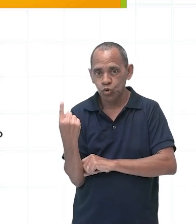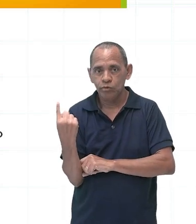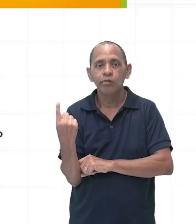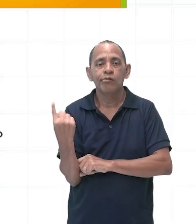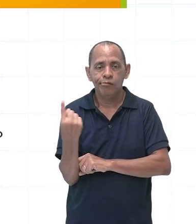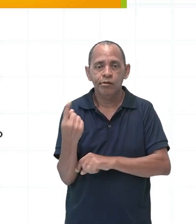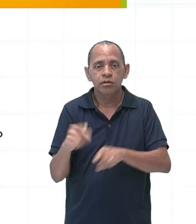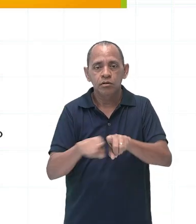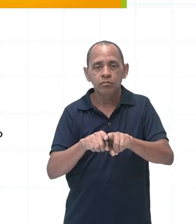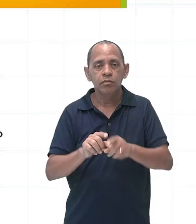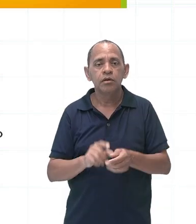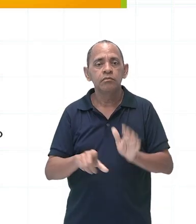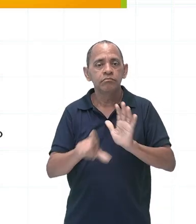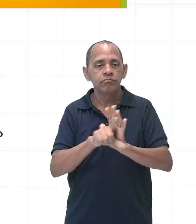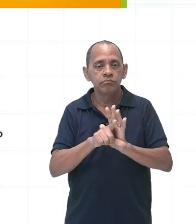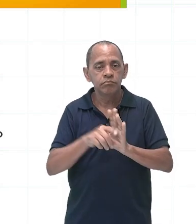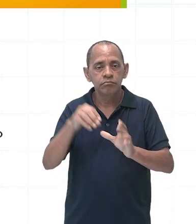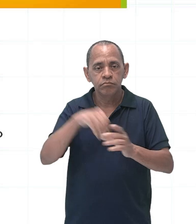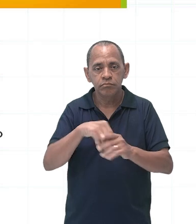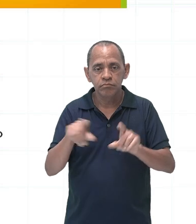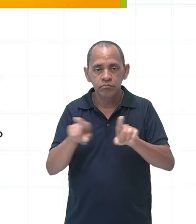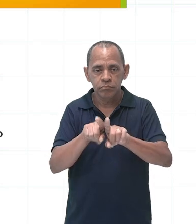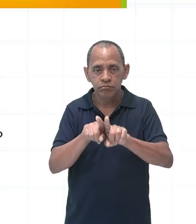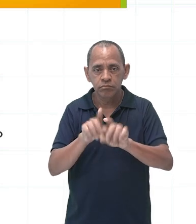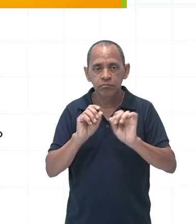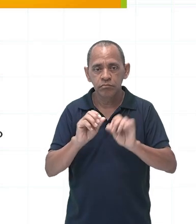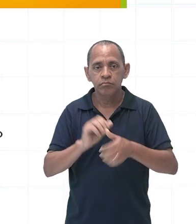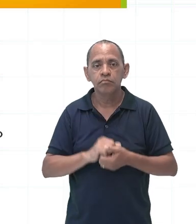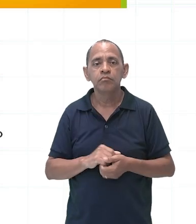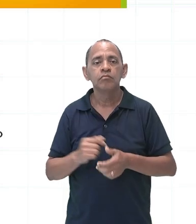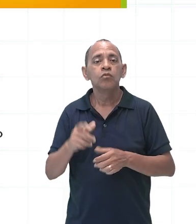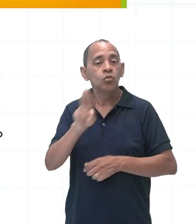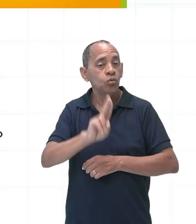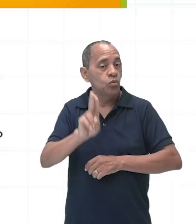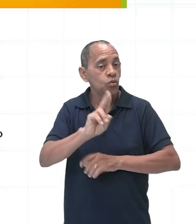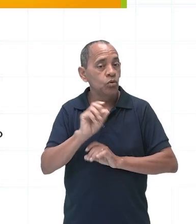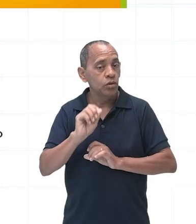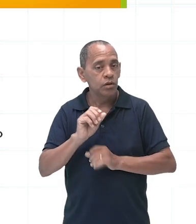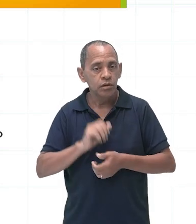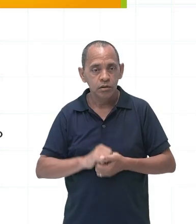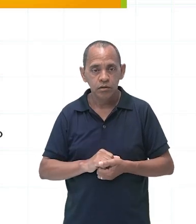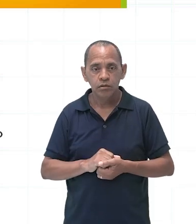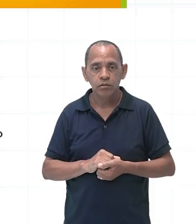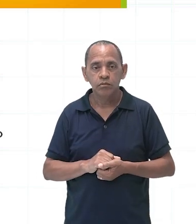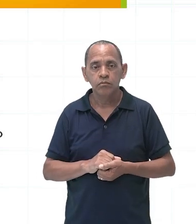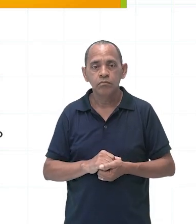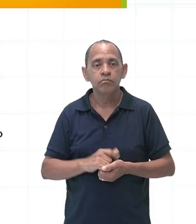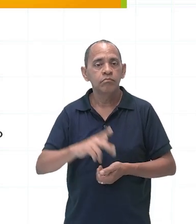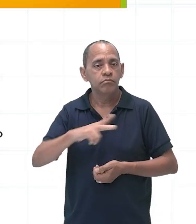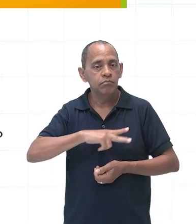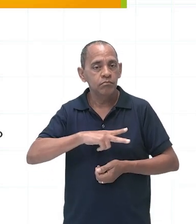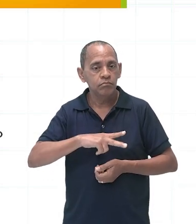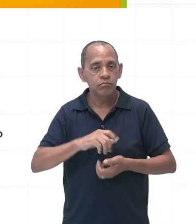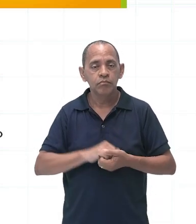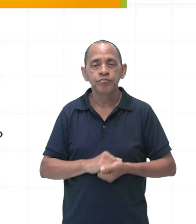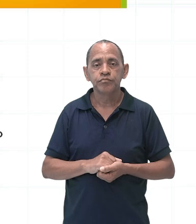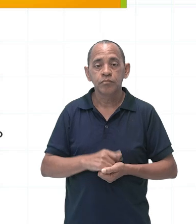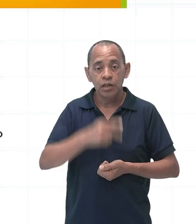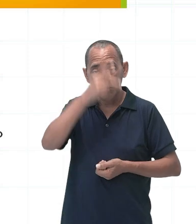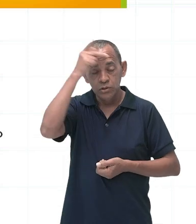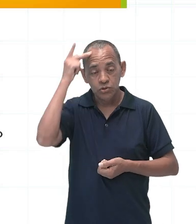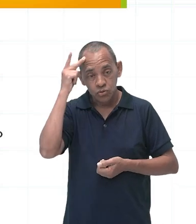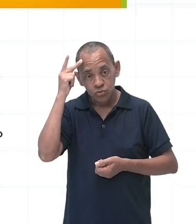casos expressos em lei, aplica-se excepcionalmente este estatuto a pessoas